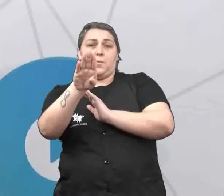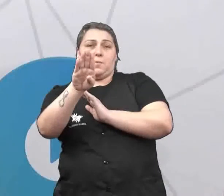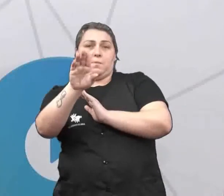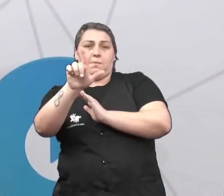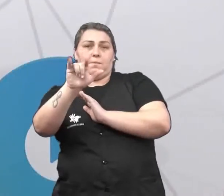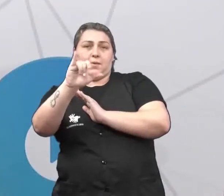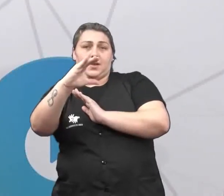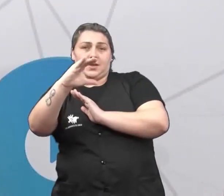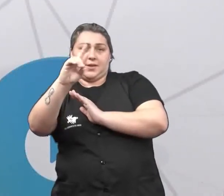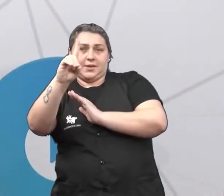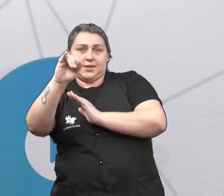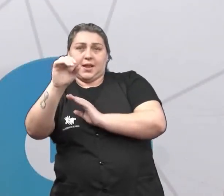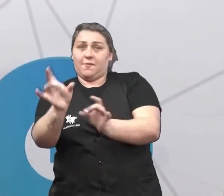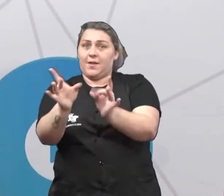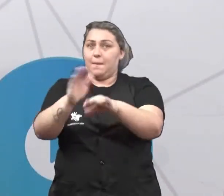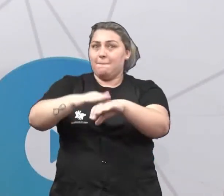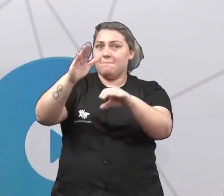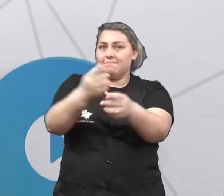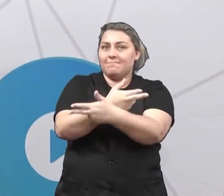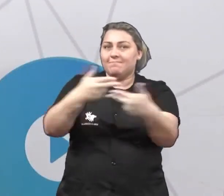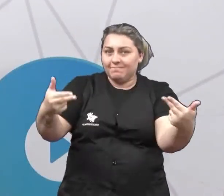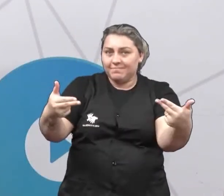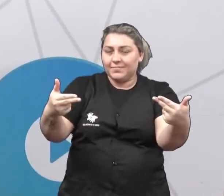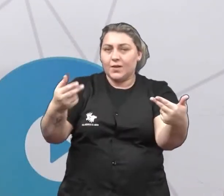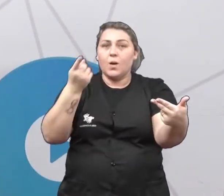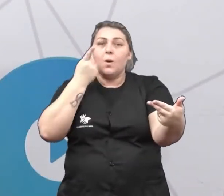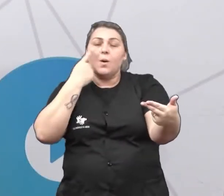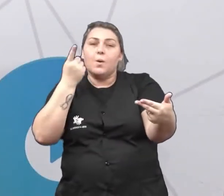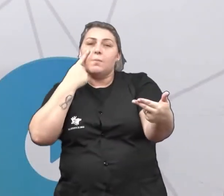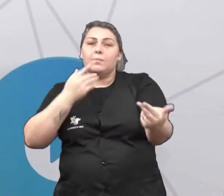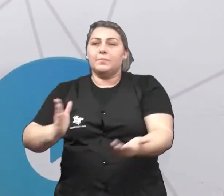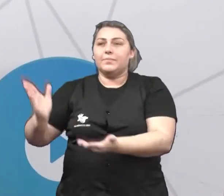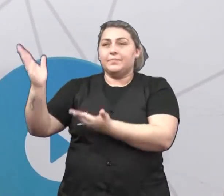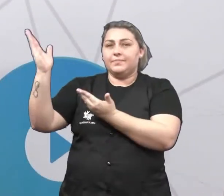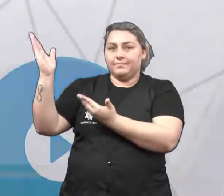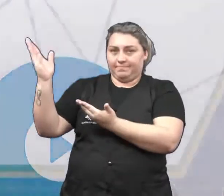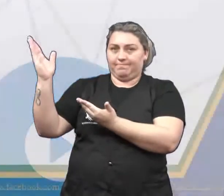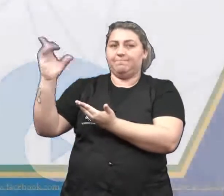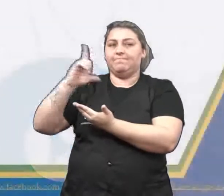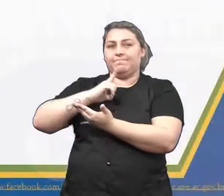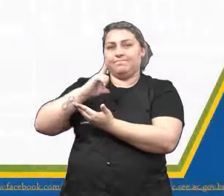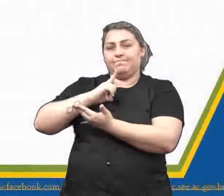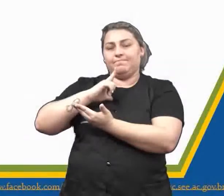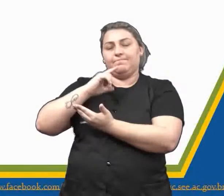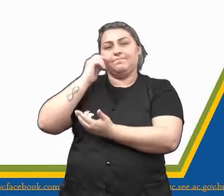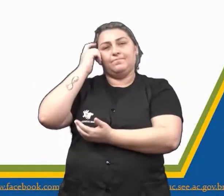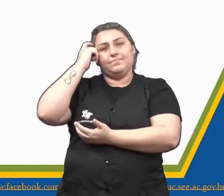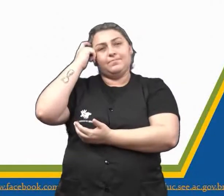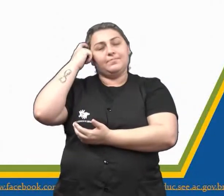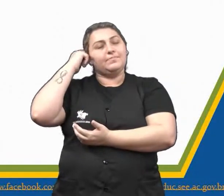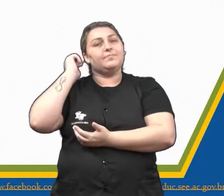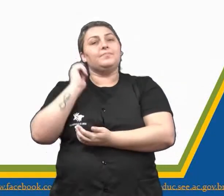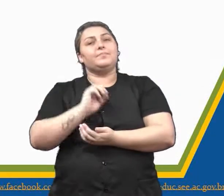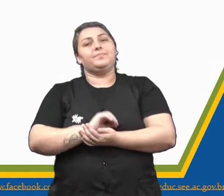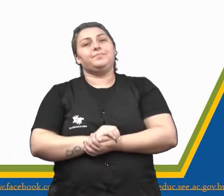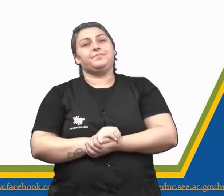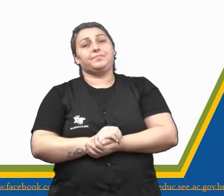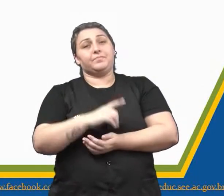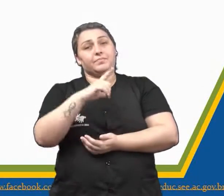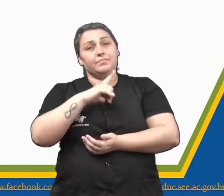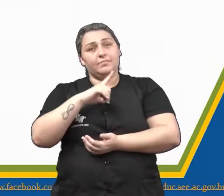aos olhos e assim vender mais produtos. Observem aí comigo essa imagem que tem na tela. Então a gente tem aí